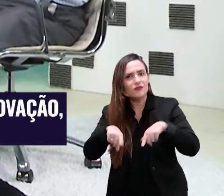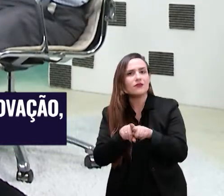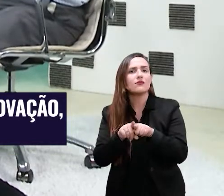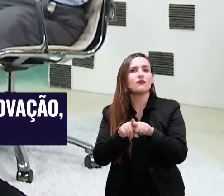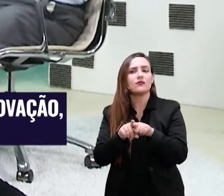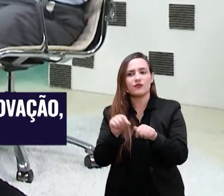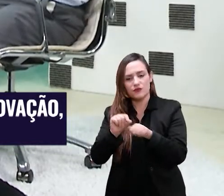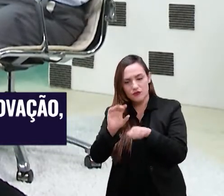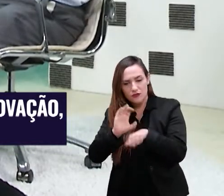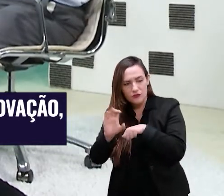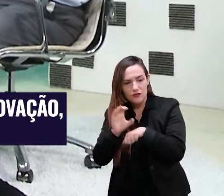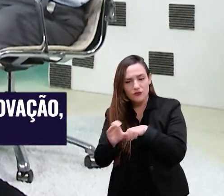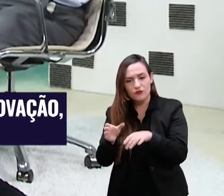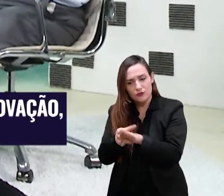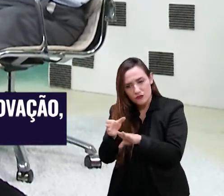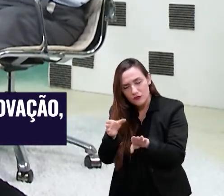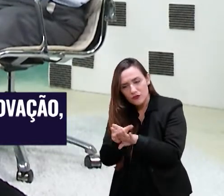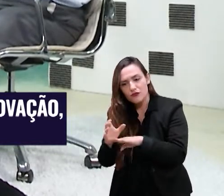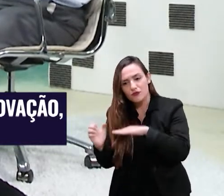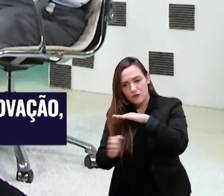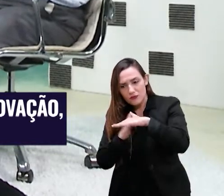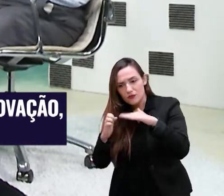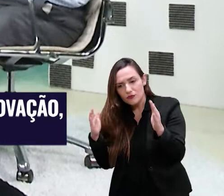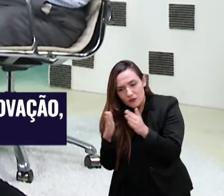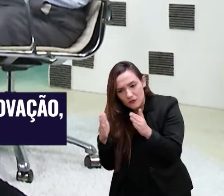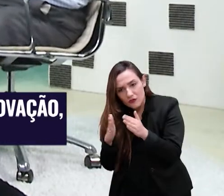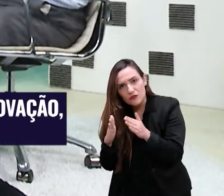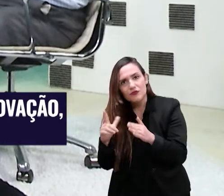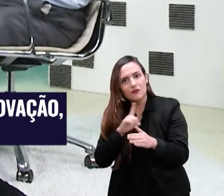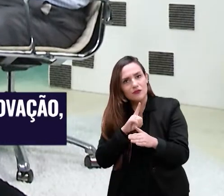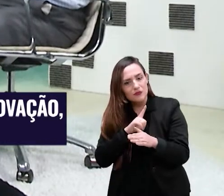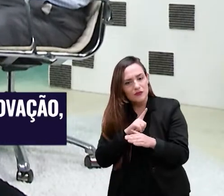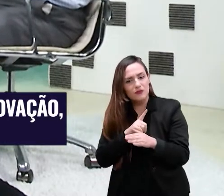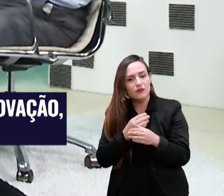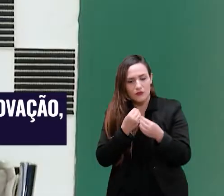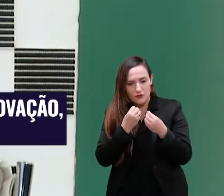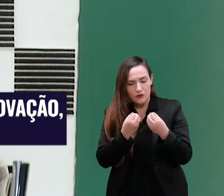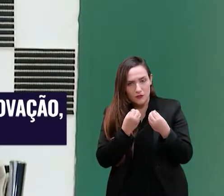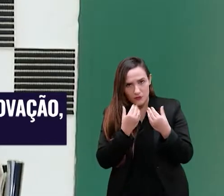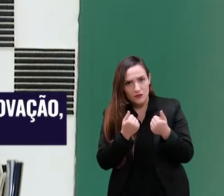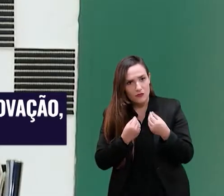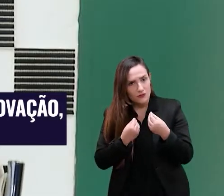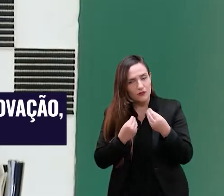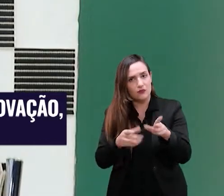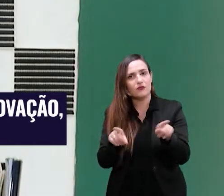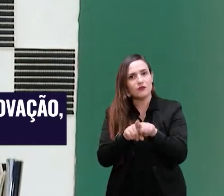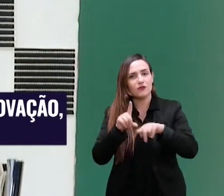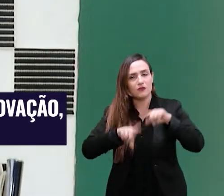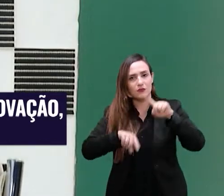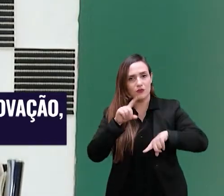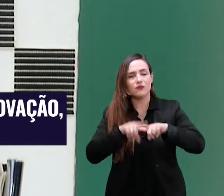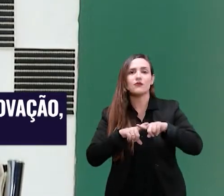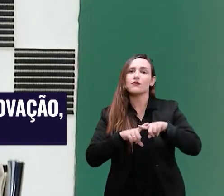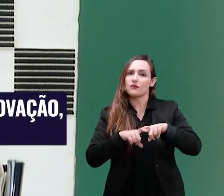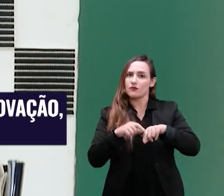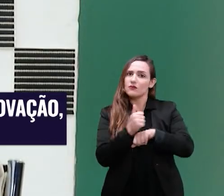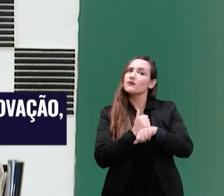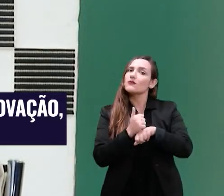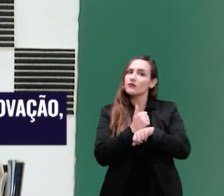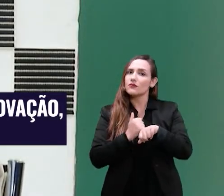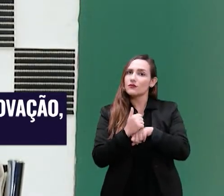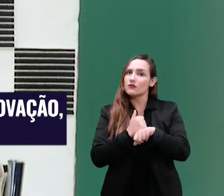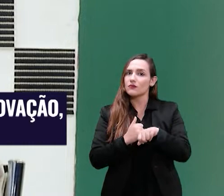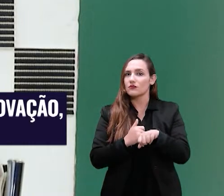para, uhum, que eles possam estar atendendo a um padrão de qualidade e entrega que permita atender uma grande empresa, uhum, como o